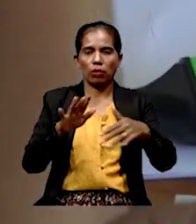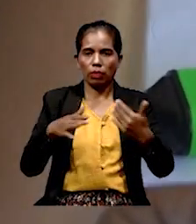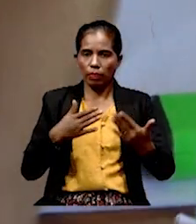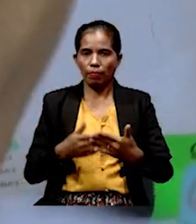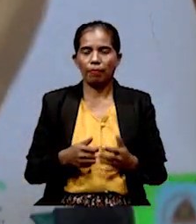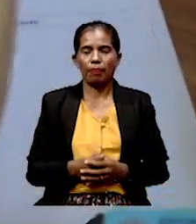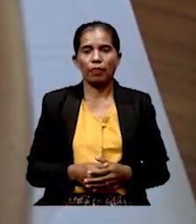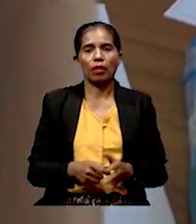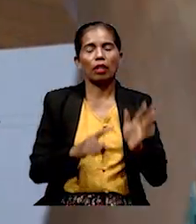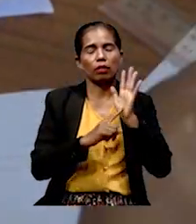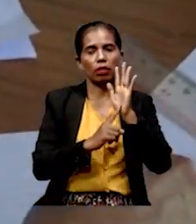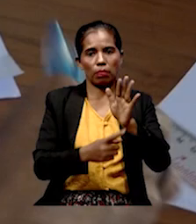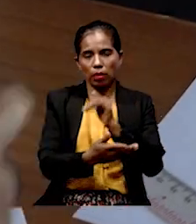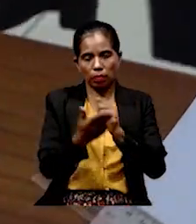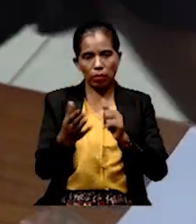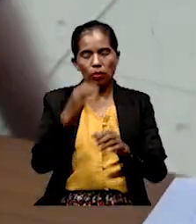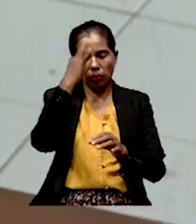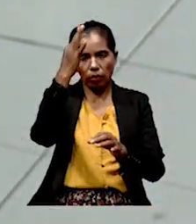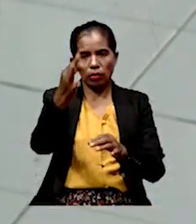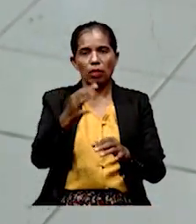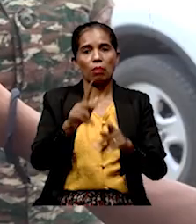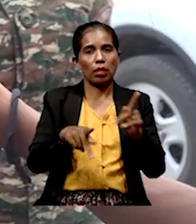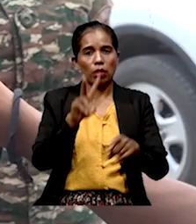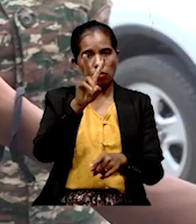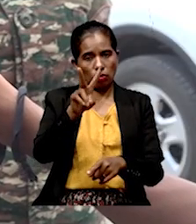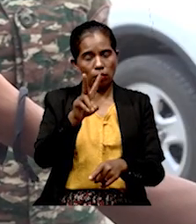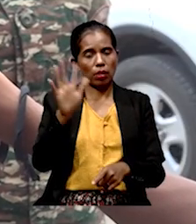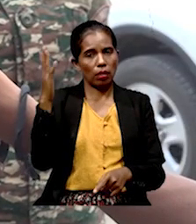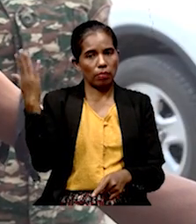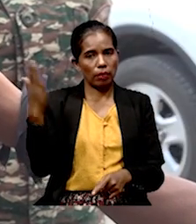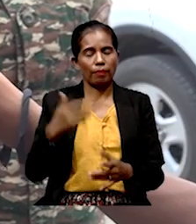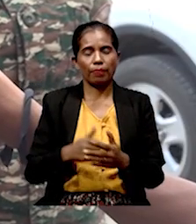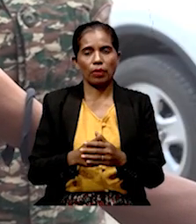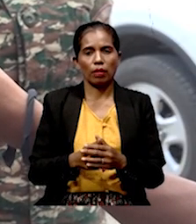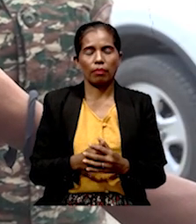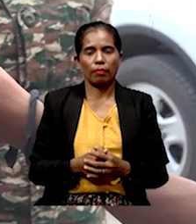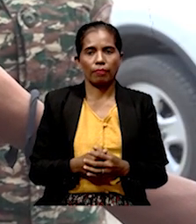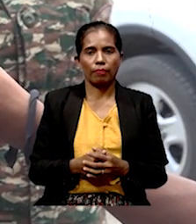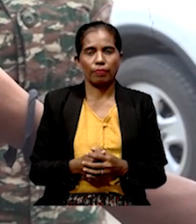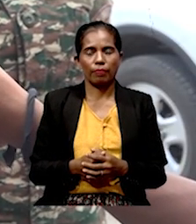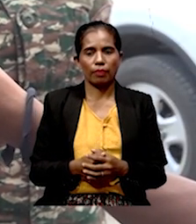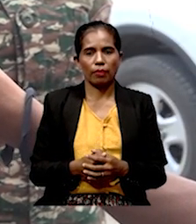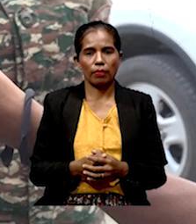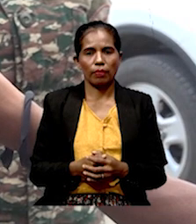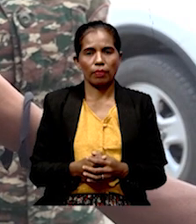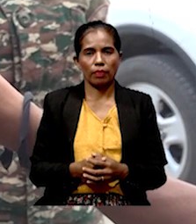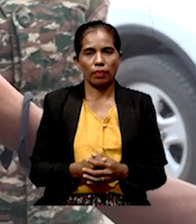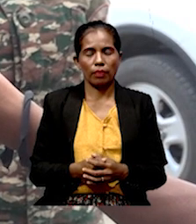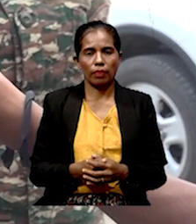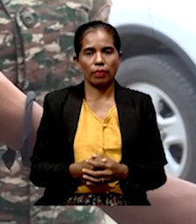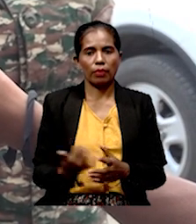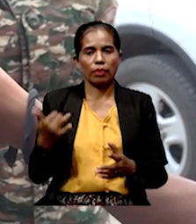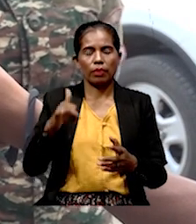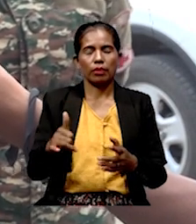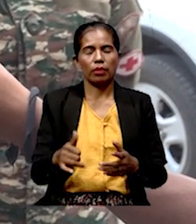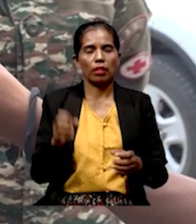Hato bate bocera que agora logo ia na rua ma kenba. Tanto caso telo na niam foi lá especira lá no masira nene tudo